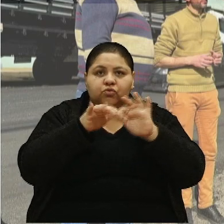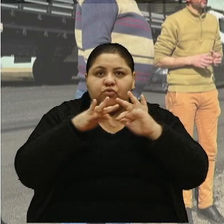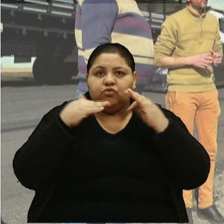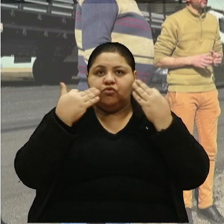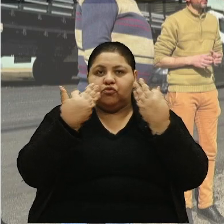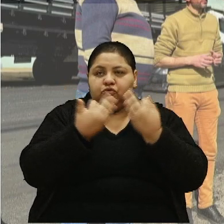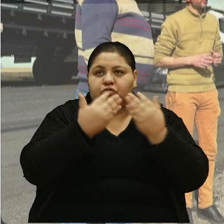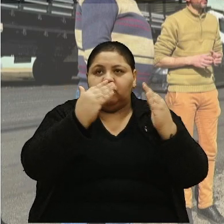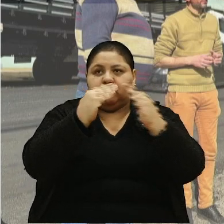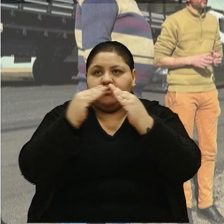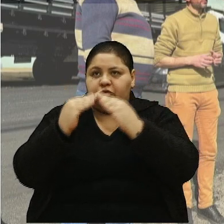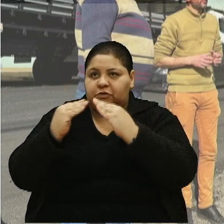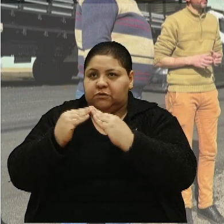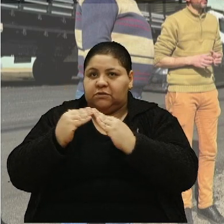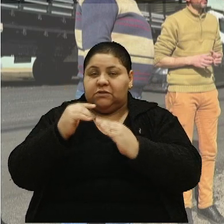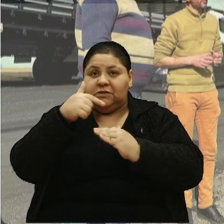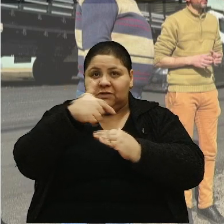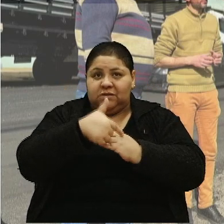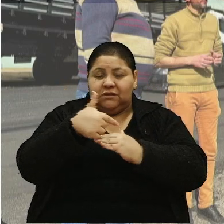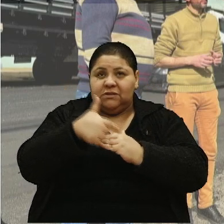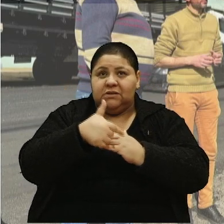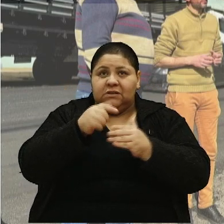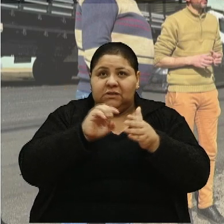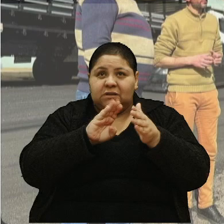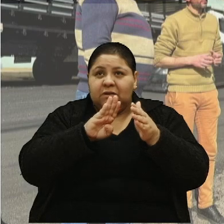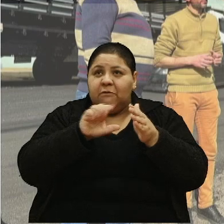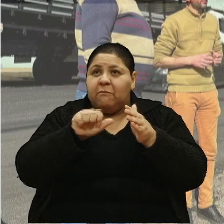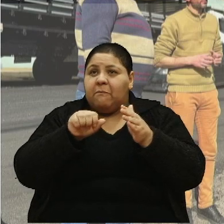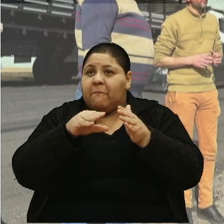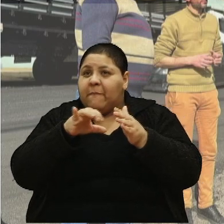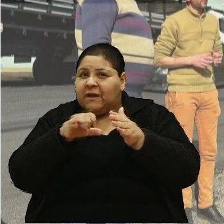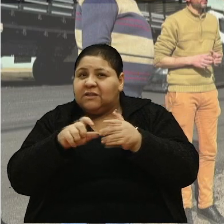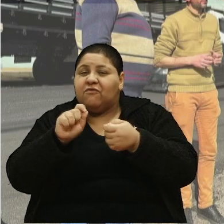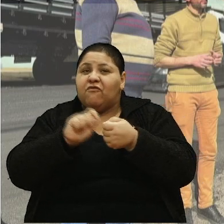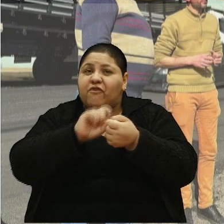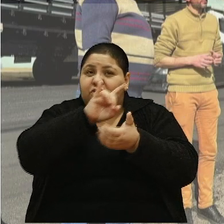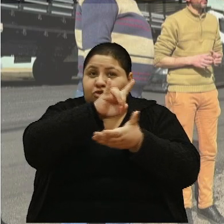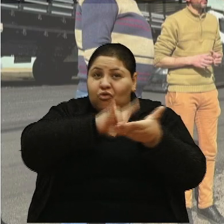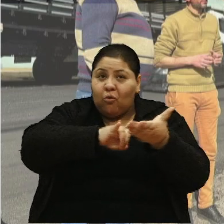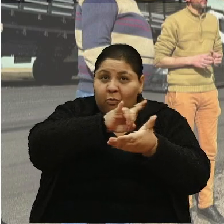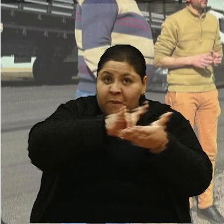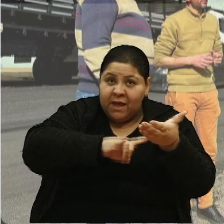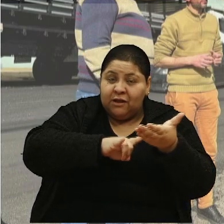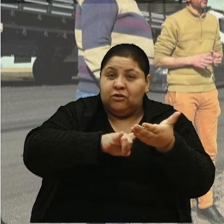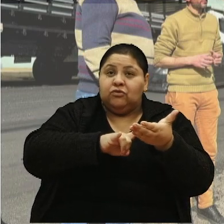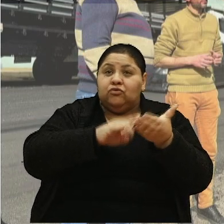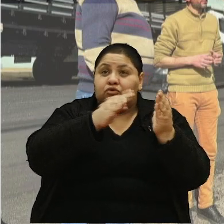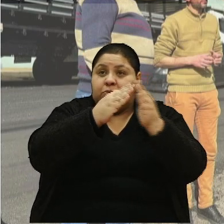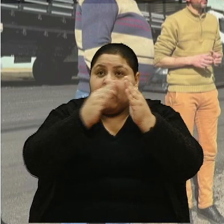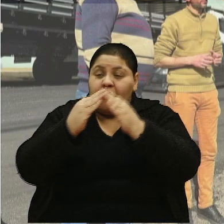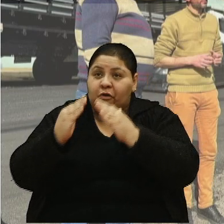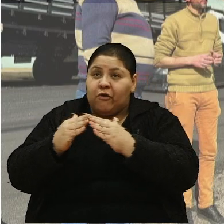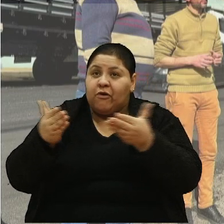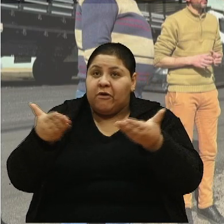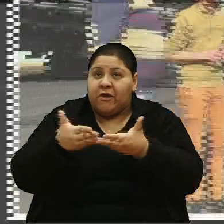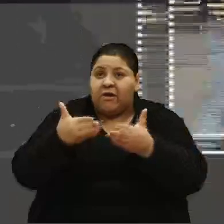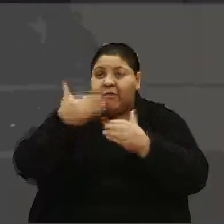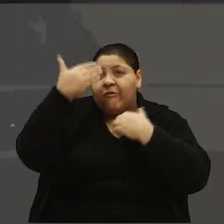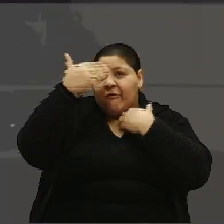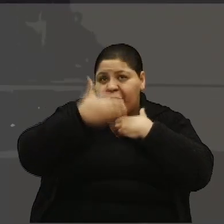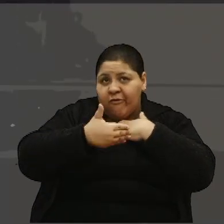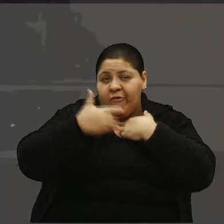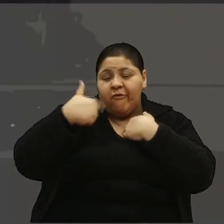aos moradores. Nessa da bacia de retenção de água, inclusive, foi feito um abaixo-assinado com os moradores, e aqui está a prova que